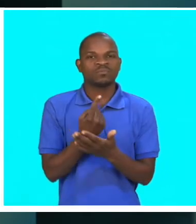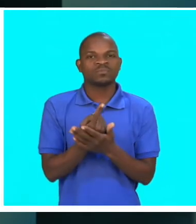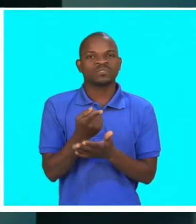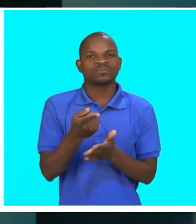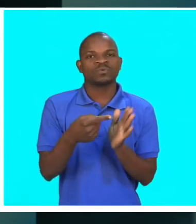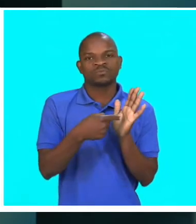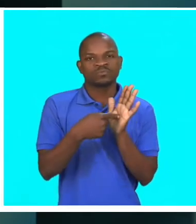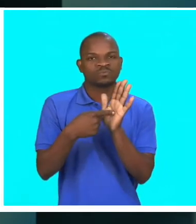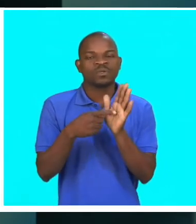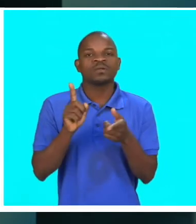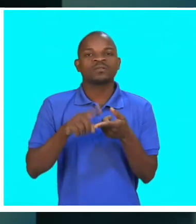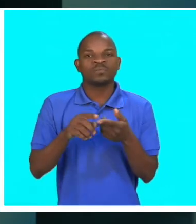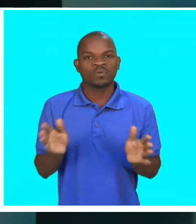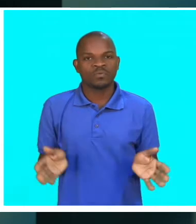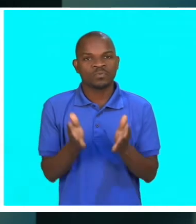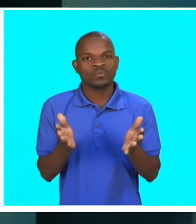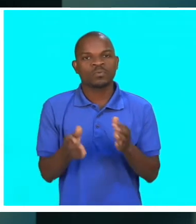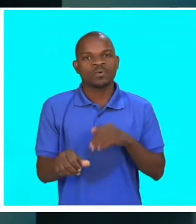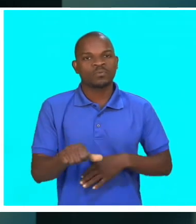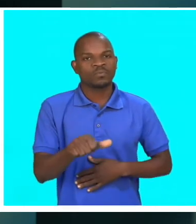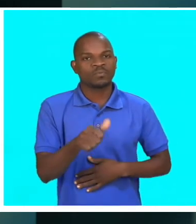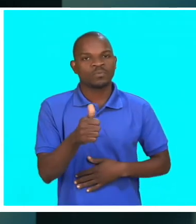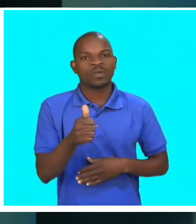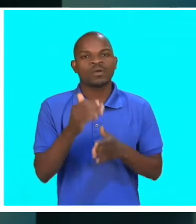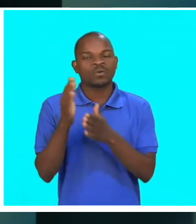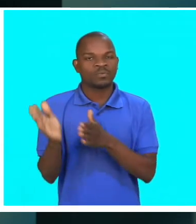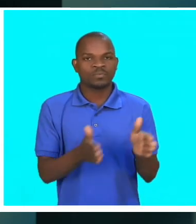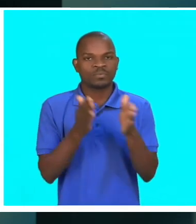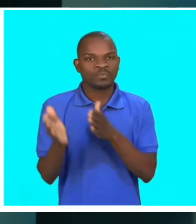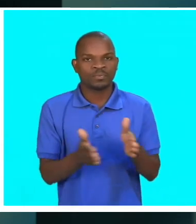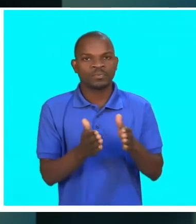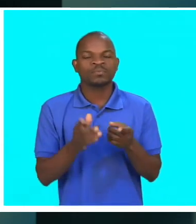de alento para melhorarmos mais a nossa organização.